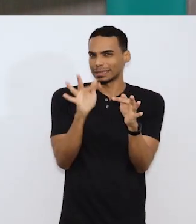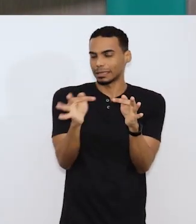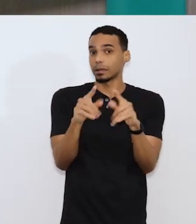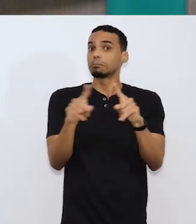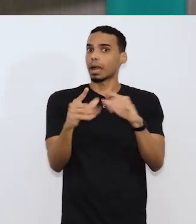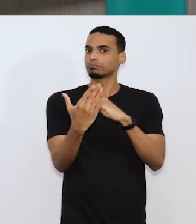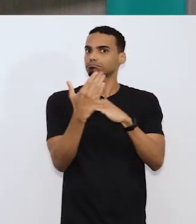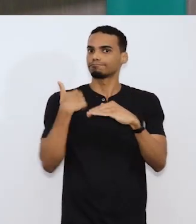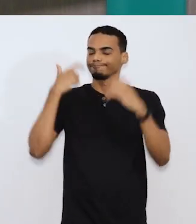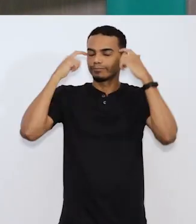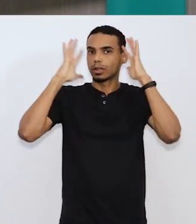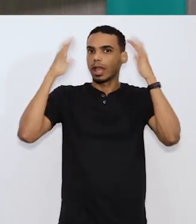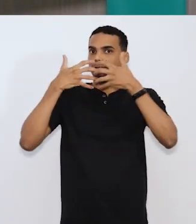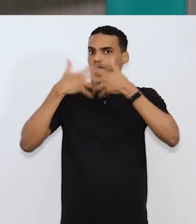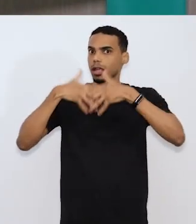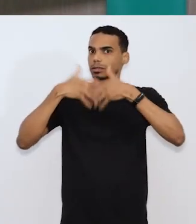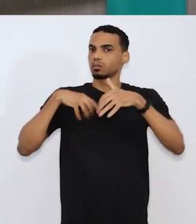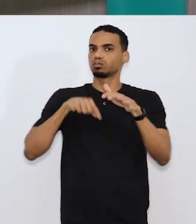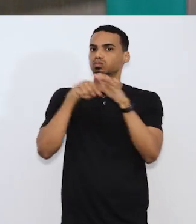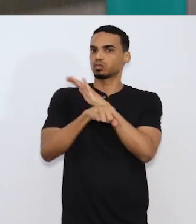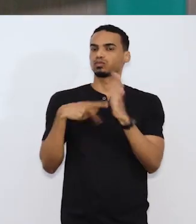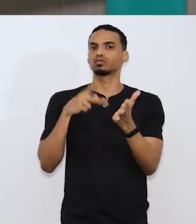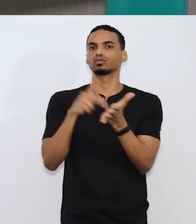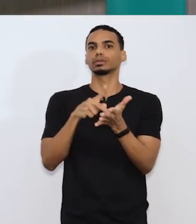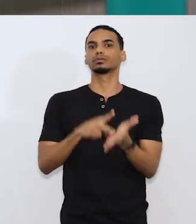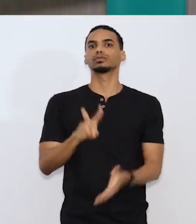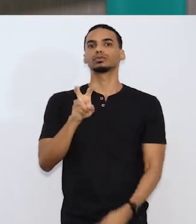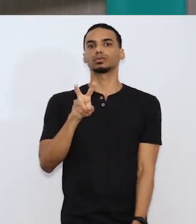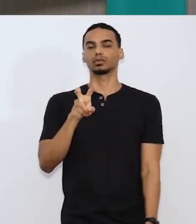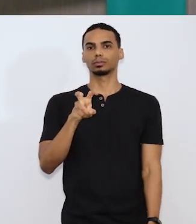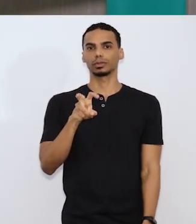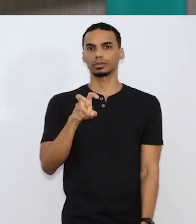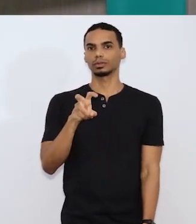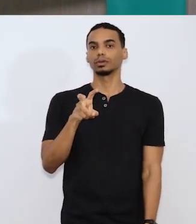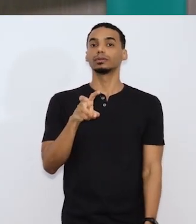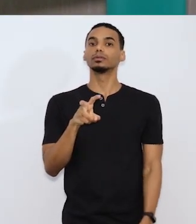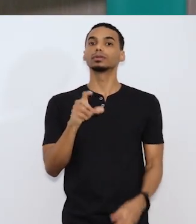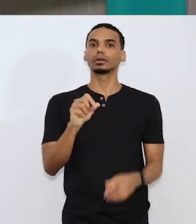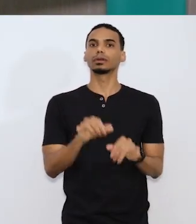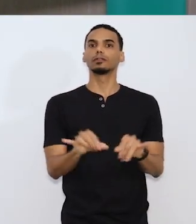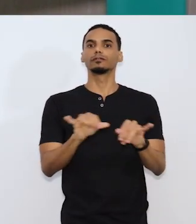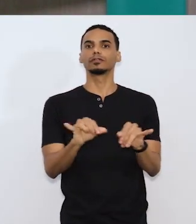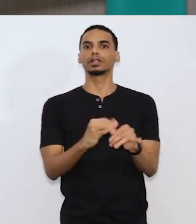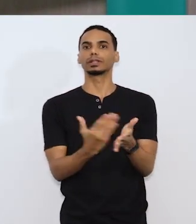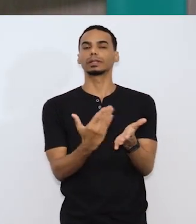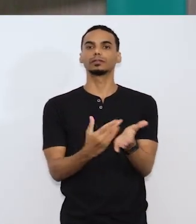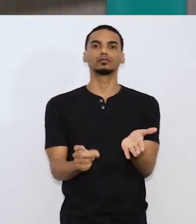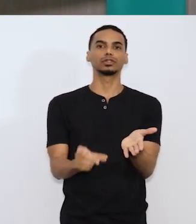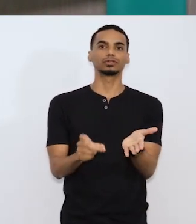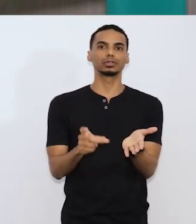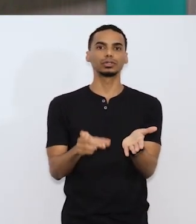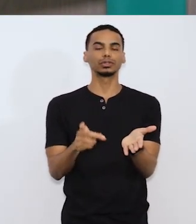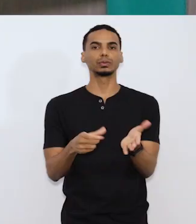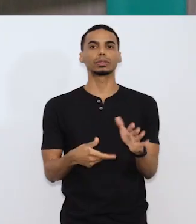uma reflexão muito profunda acerca do que é vendido pela imprensa, acerca do que